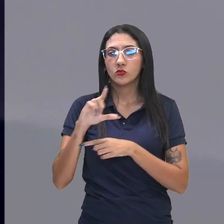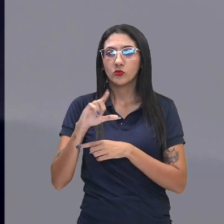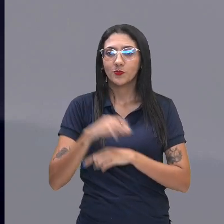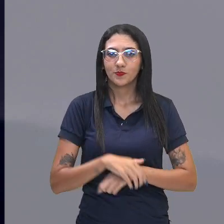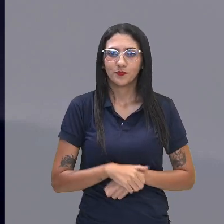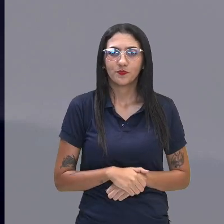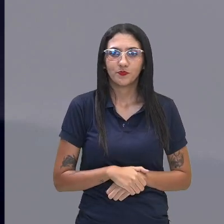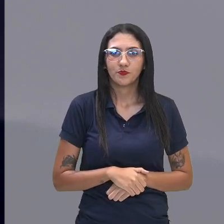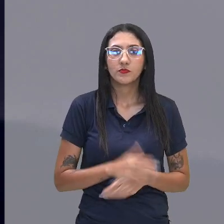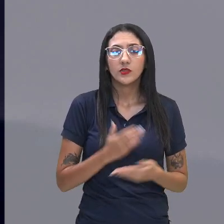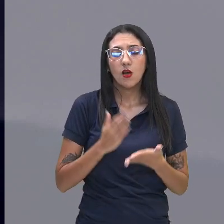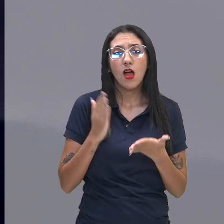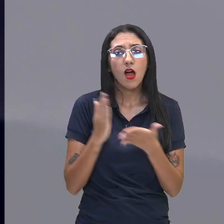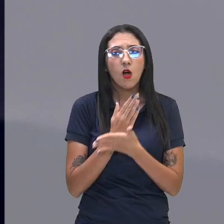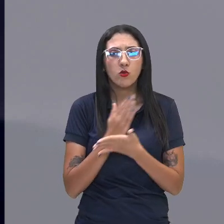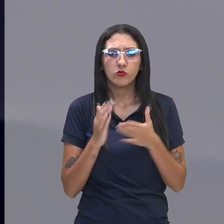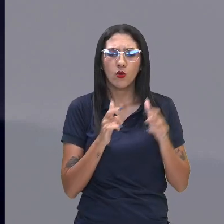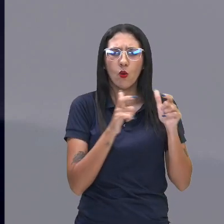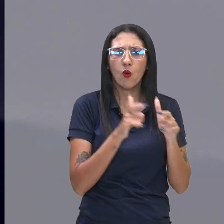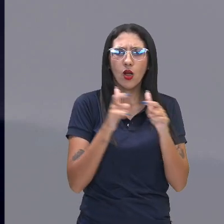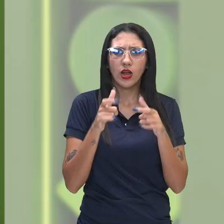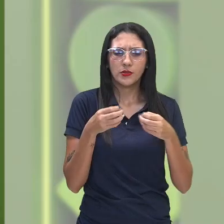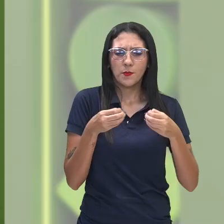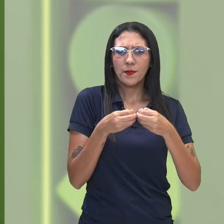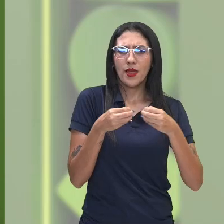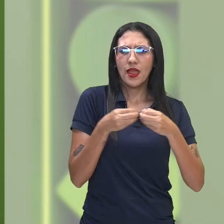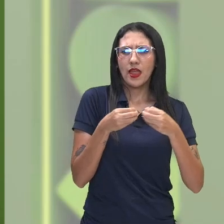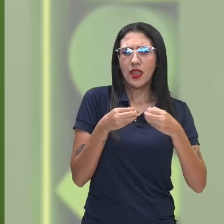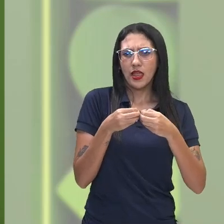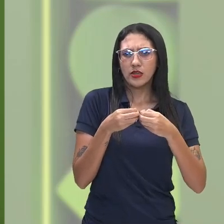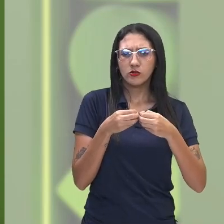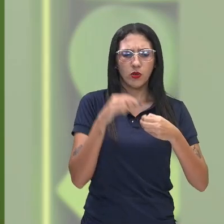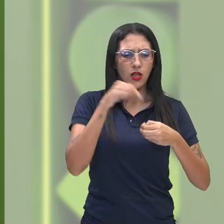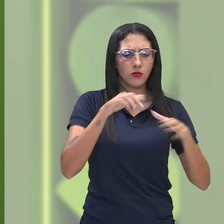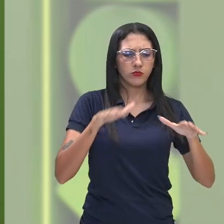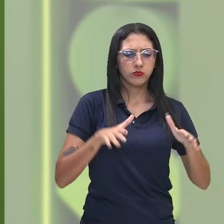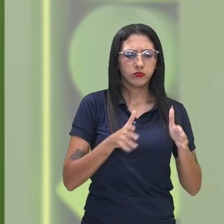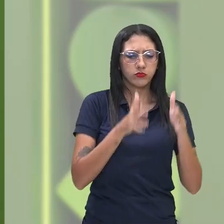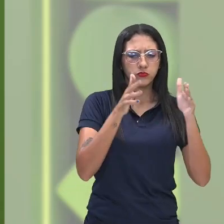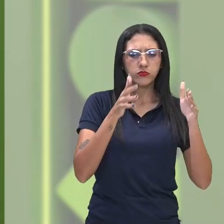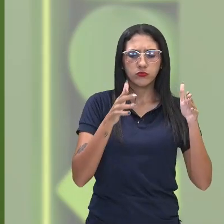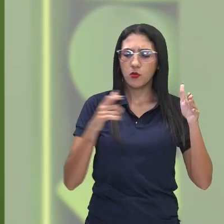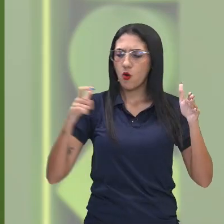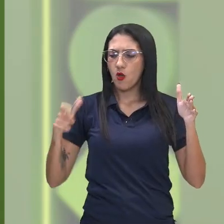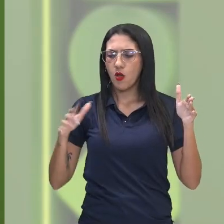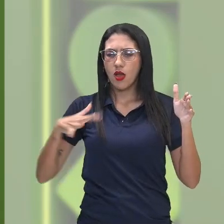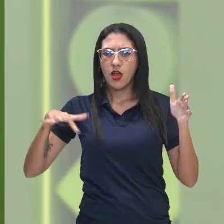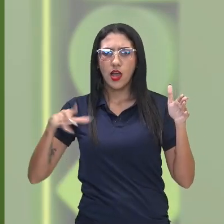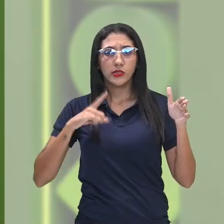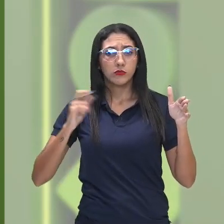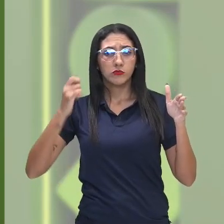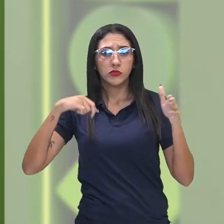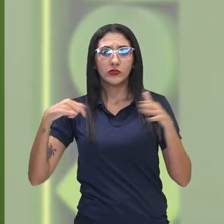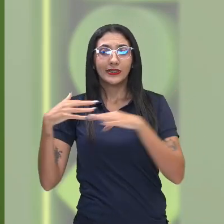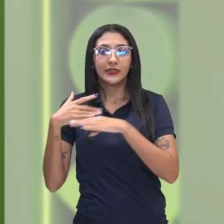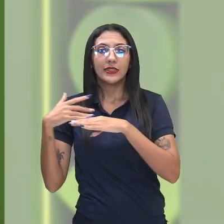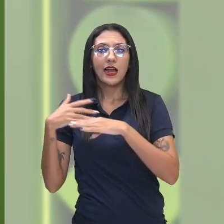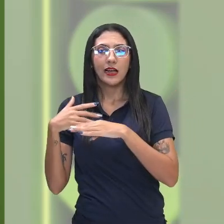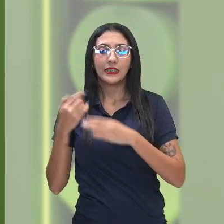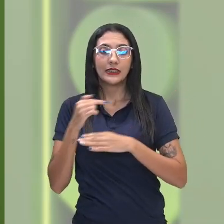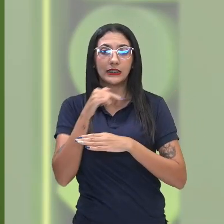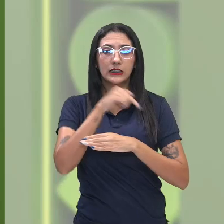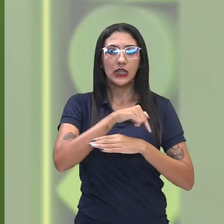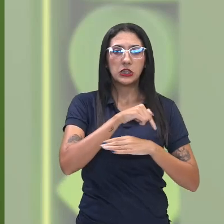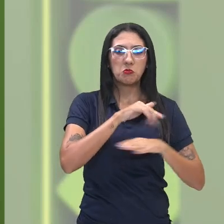regiões próximas a esses vulcões, a gente tenha cidades, né? Tem pessoas que vivem ali próximas a ele. E quando o vulcão ele